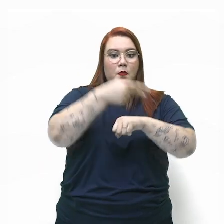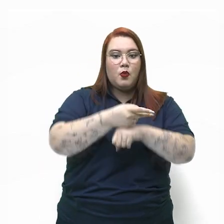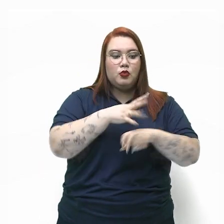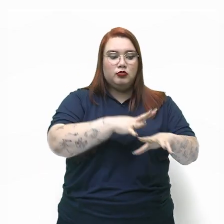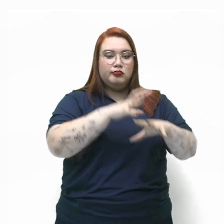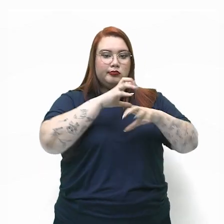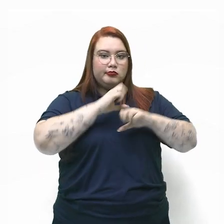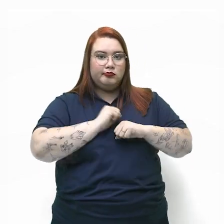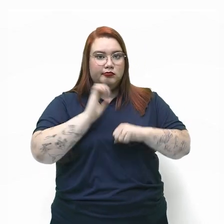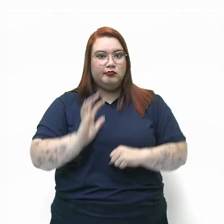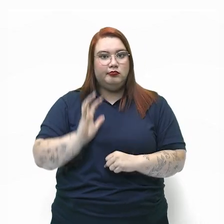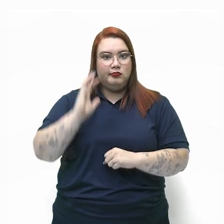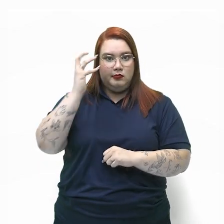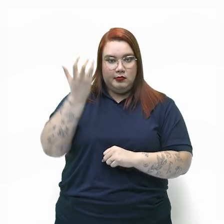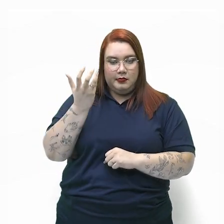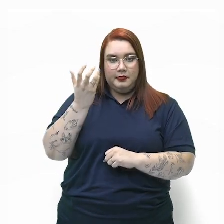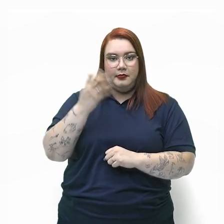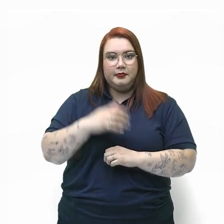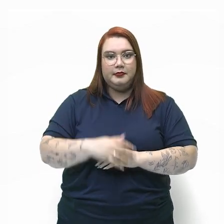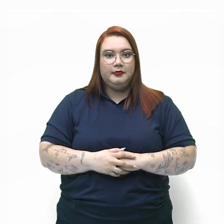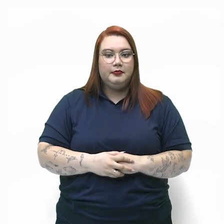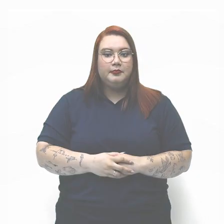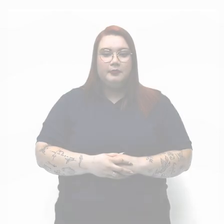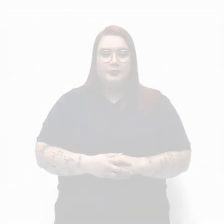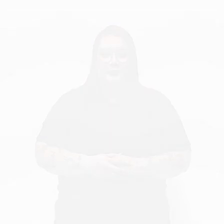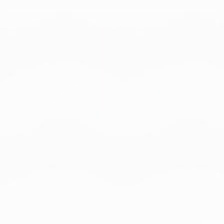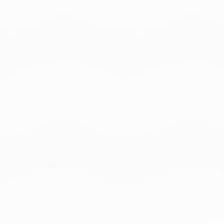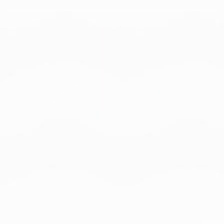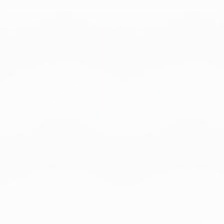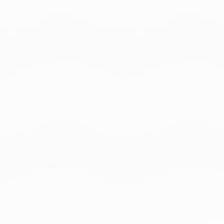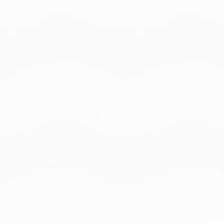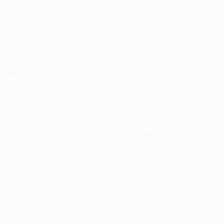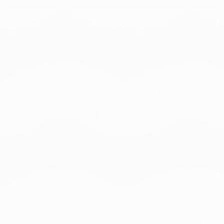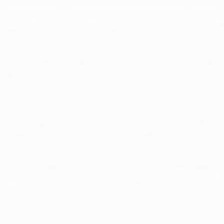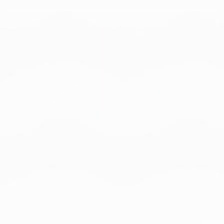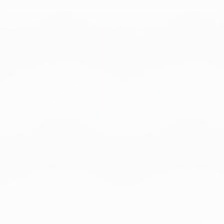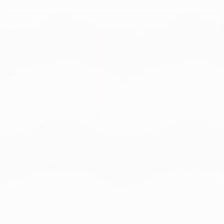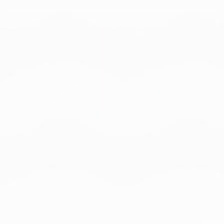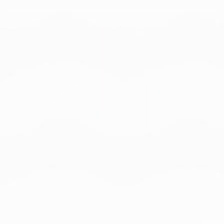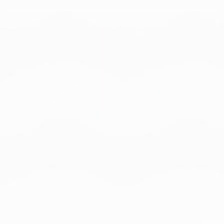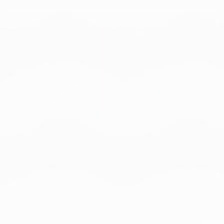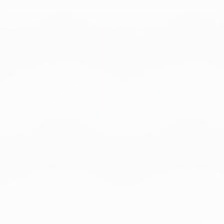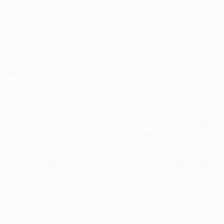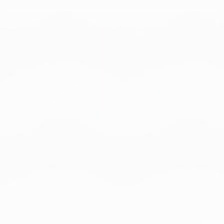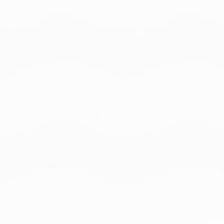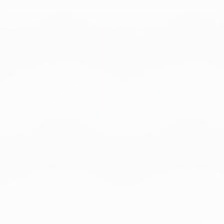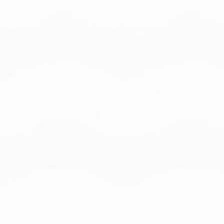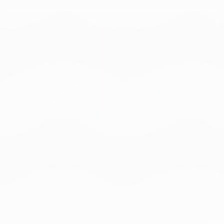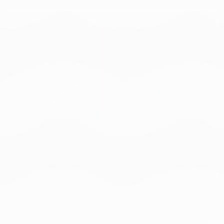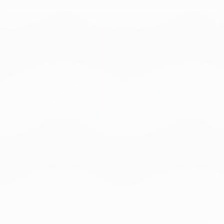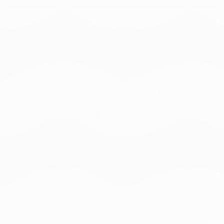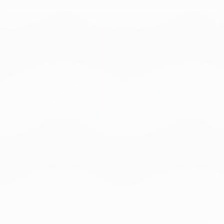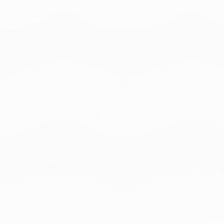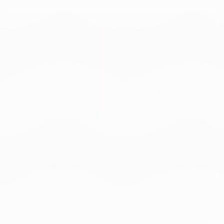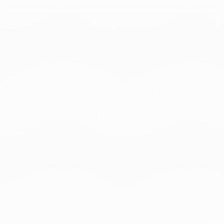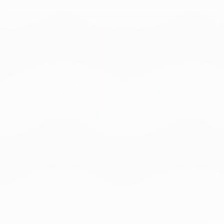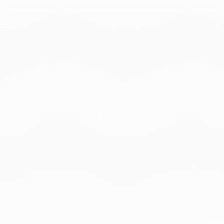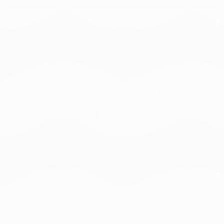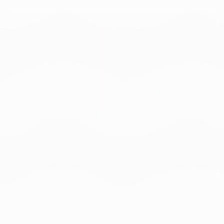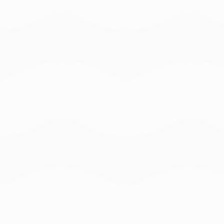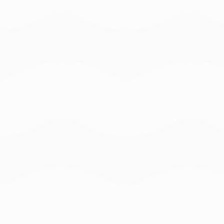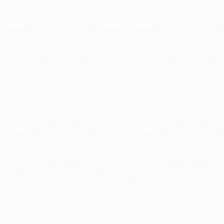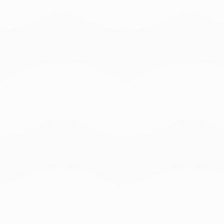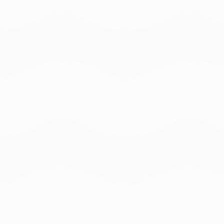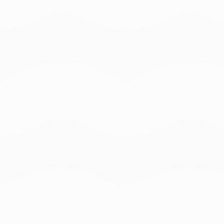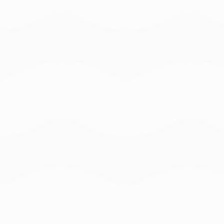após a exposição a uma situação de risco. E vamos observar agora, né,